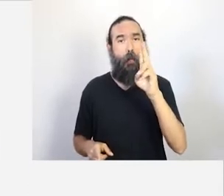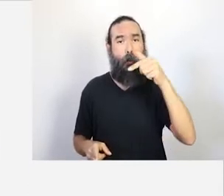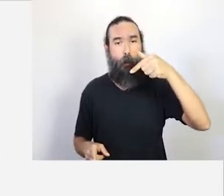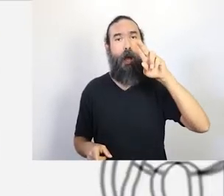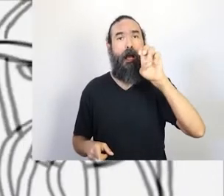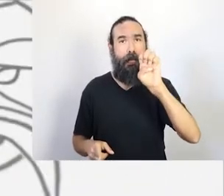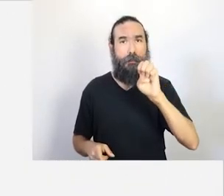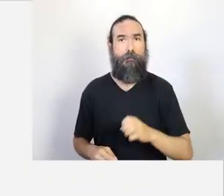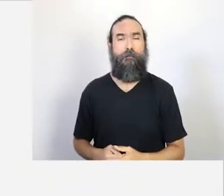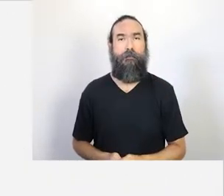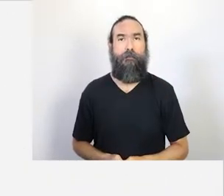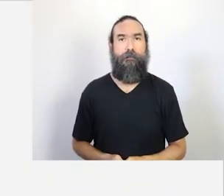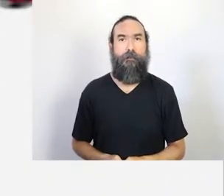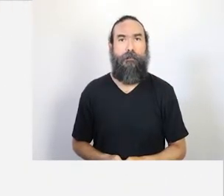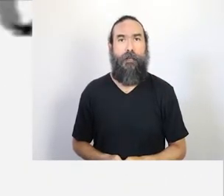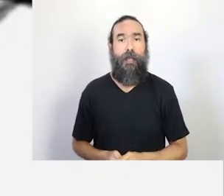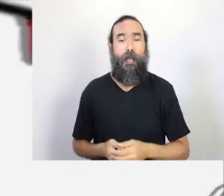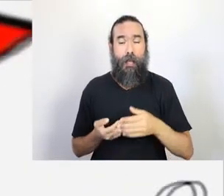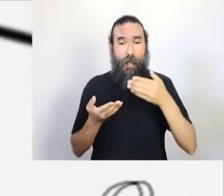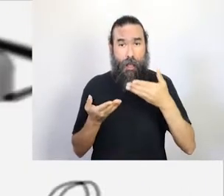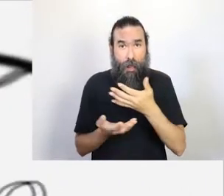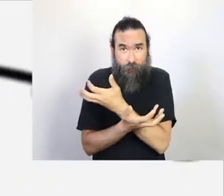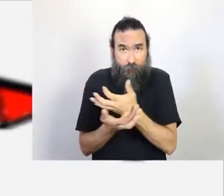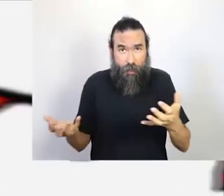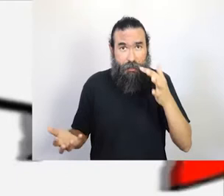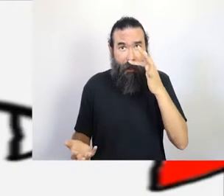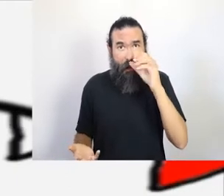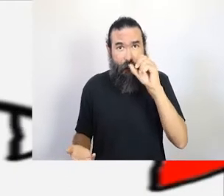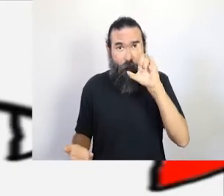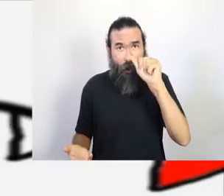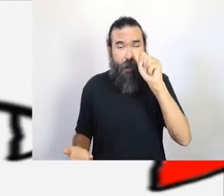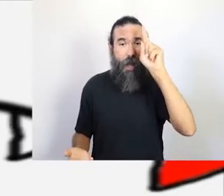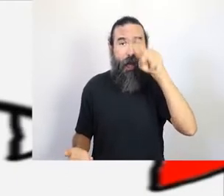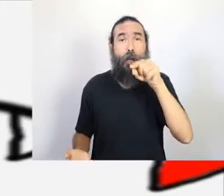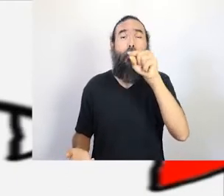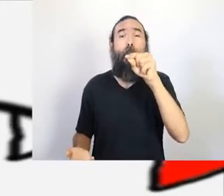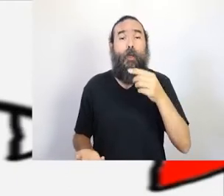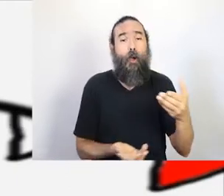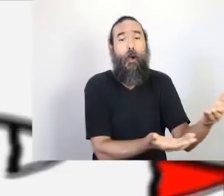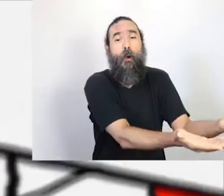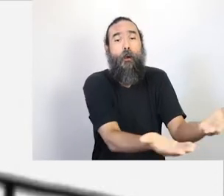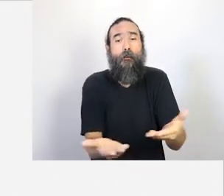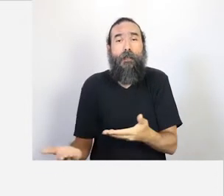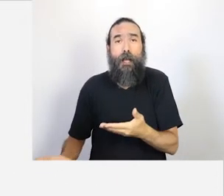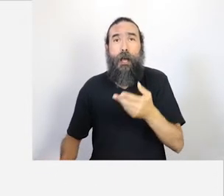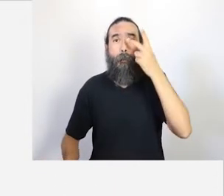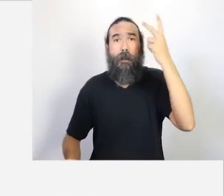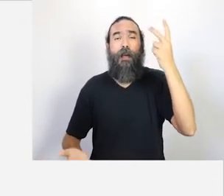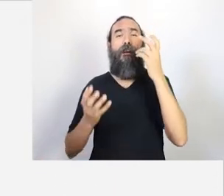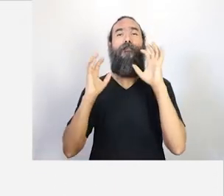A folia, ela é tiver convite, dá